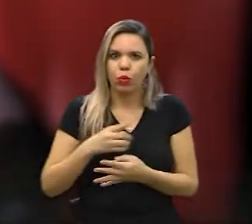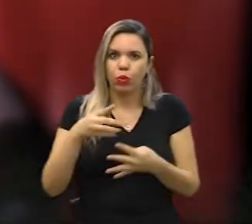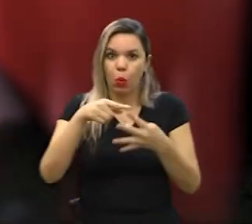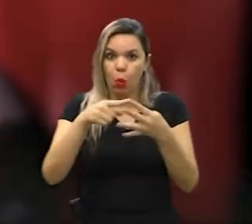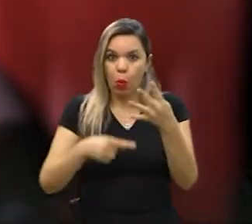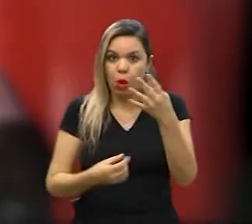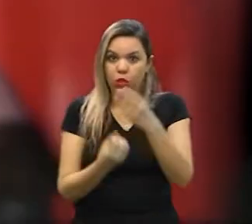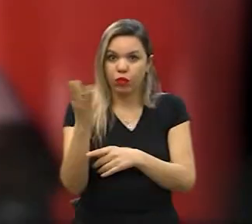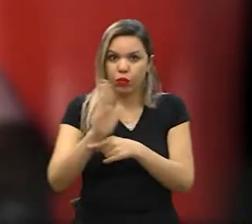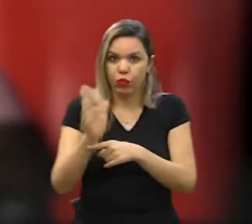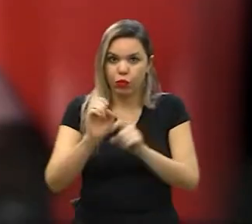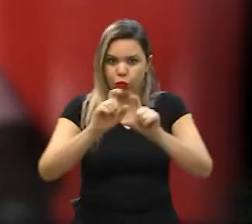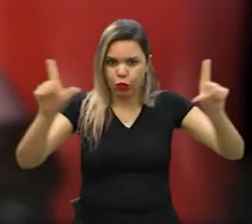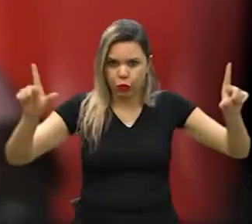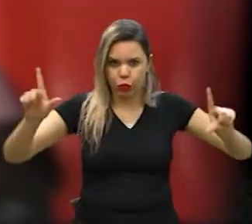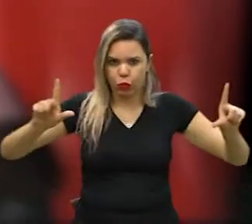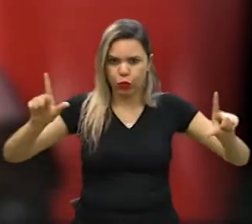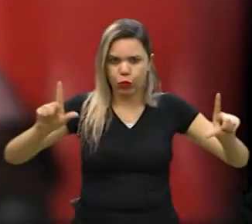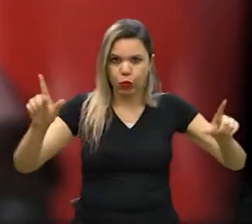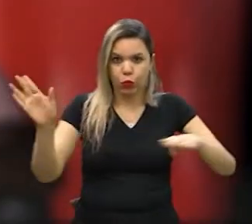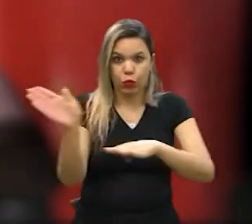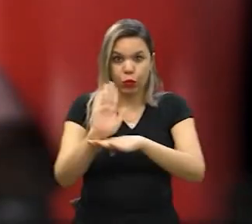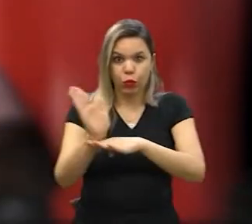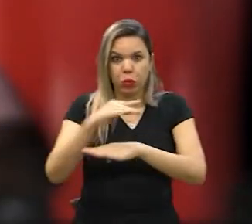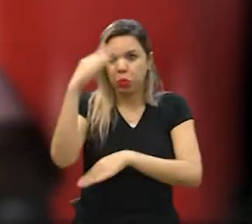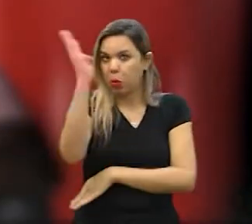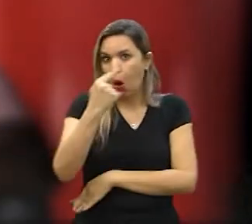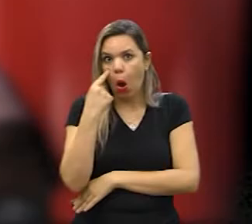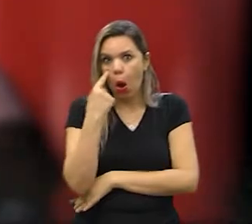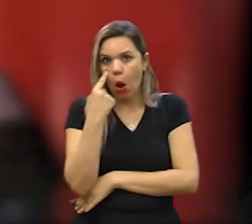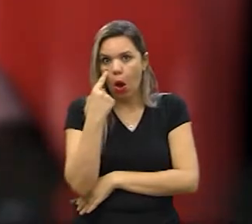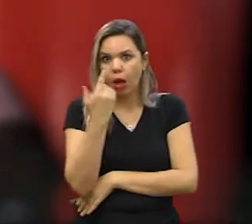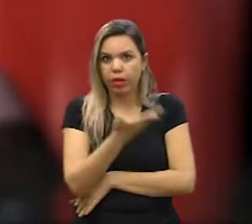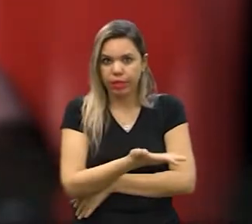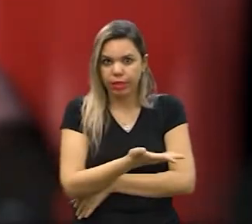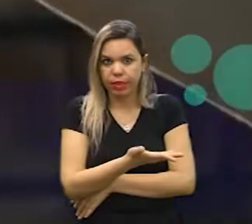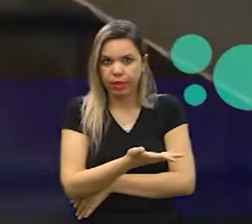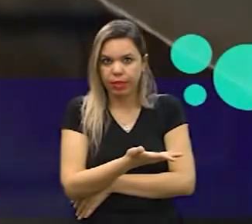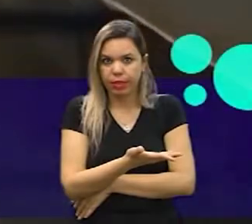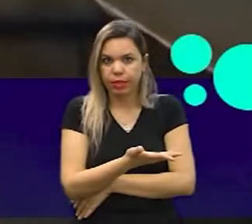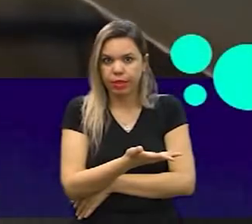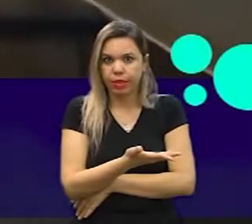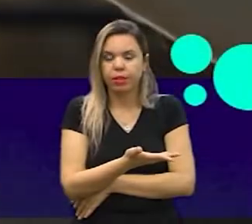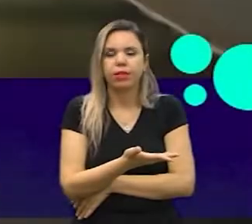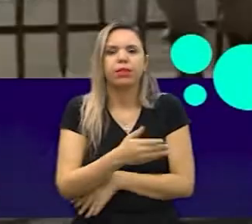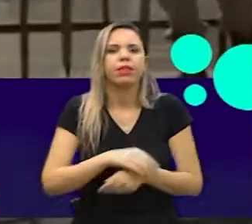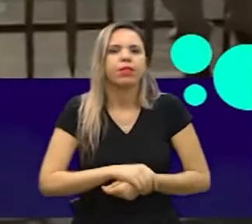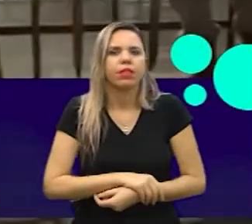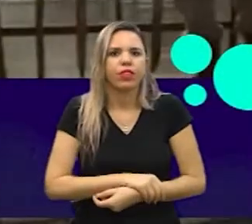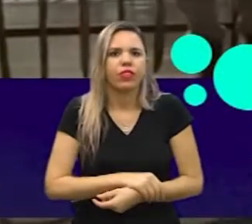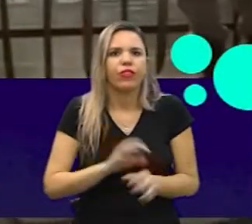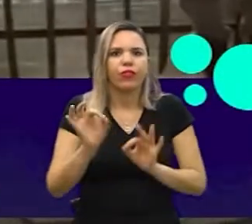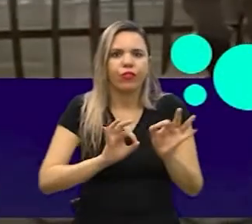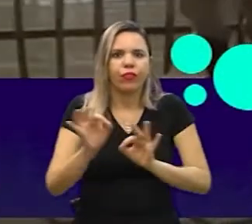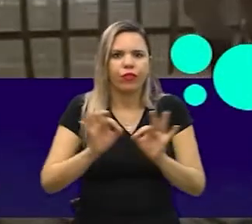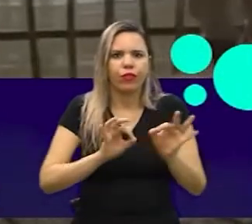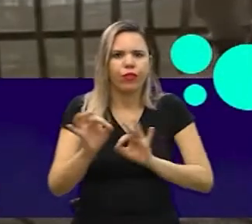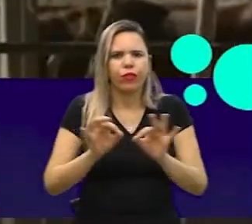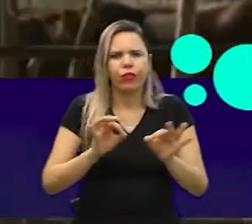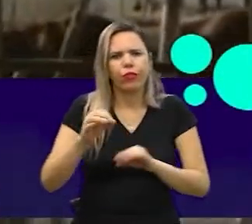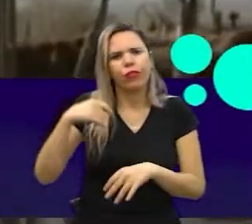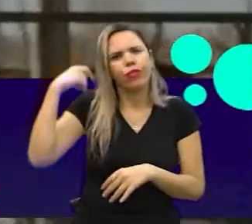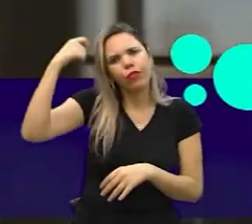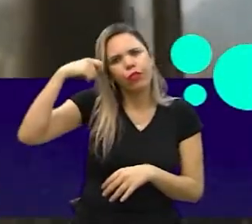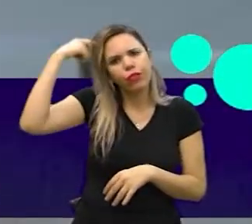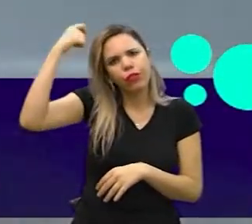começar, tem 4 estreias nas telonas, incluindo o filme brasileiro. Olha aí, tem drama estrelado por Eastwood, que vai